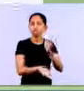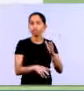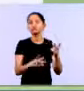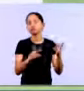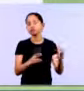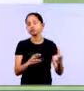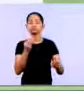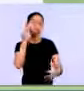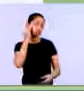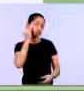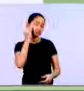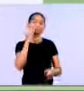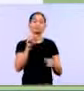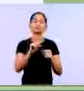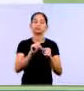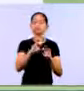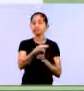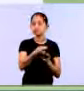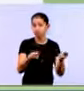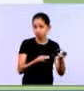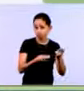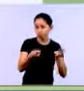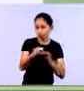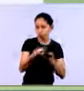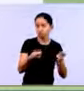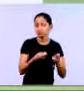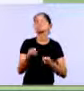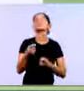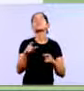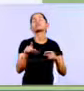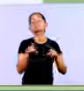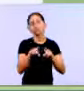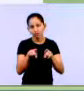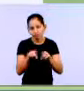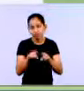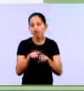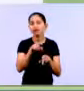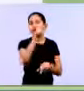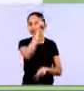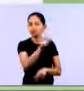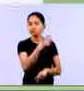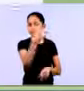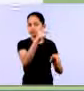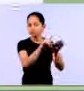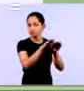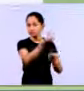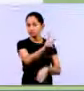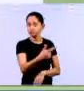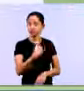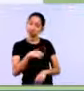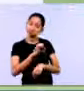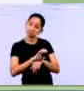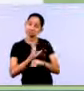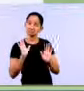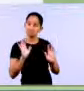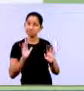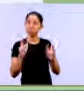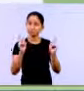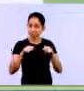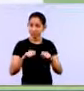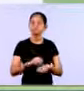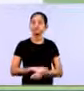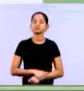outro. A transação, quando há uma negociação entre os dois sujeitos, o passivo e ativo, entre o ente político